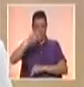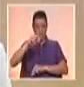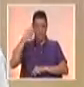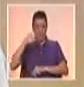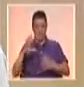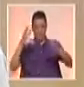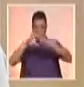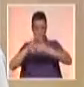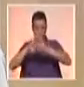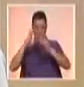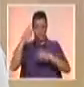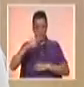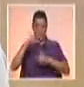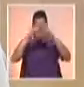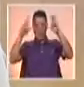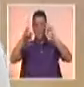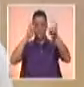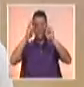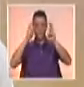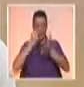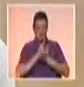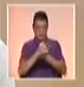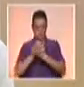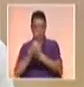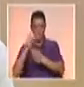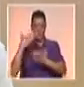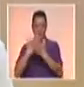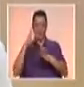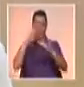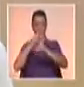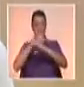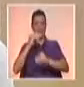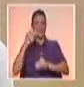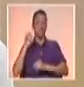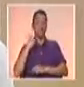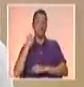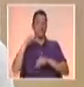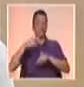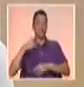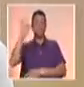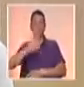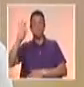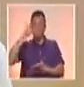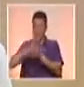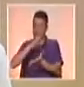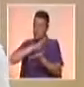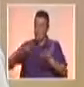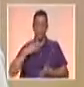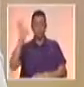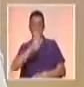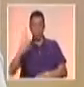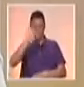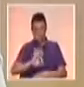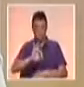a estar associados com uma empresa que nos ajuda a patrocinar o curso. E, portanto, este curso é gratuito. Uhum.